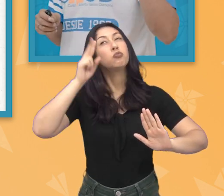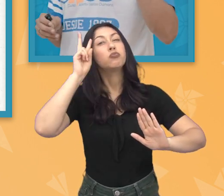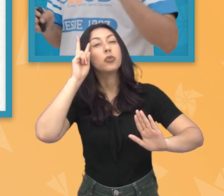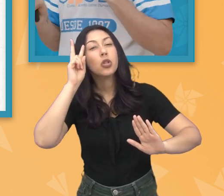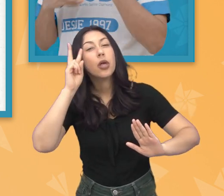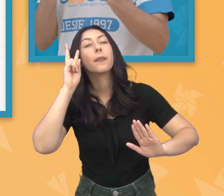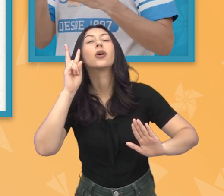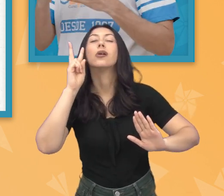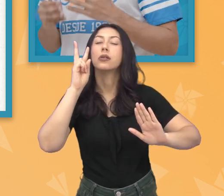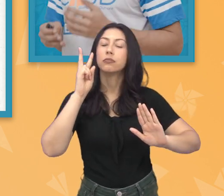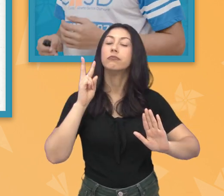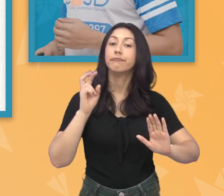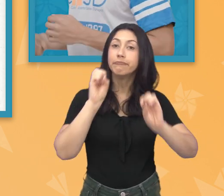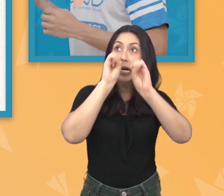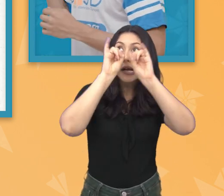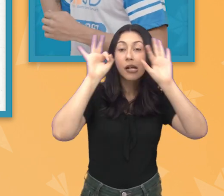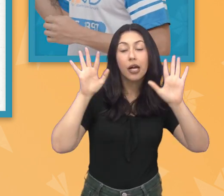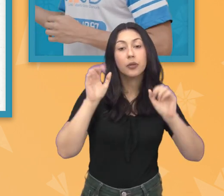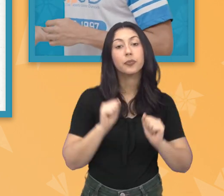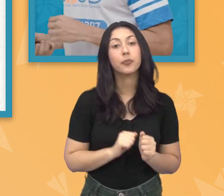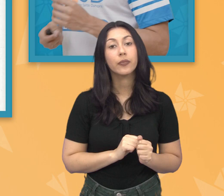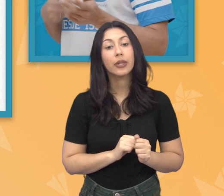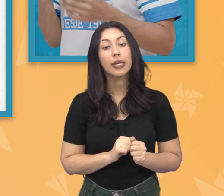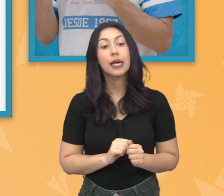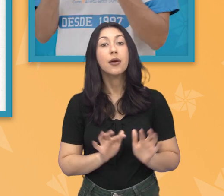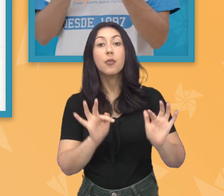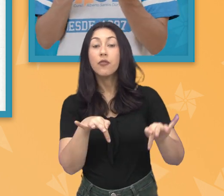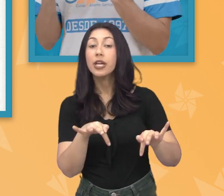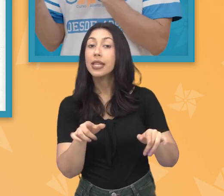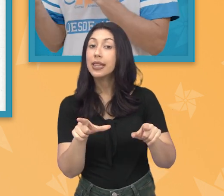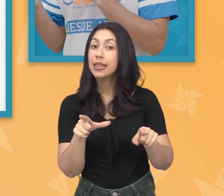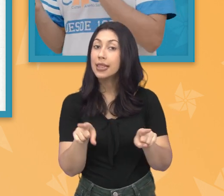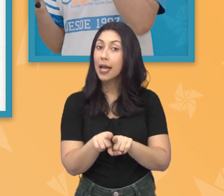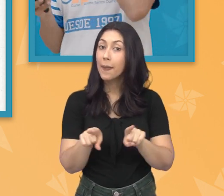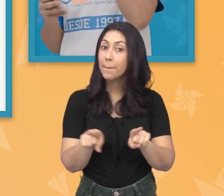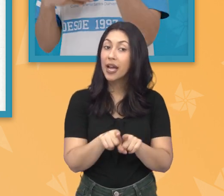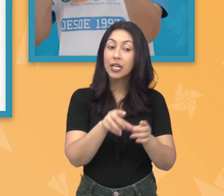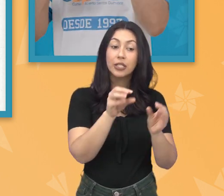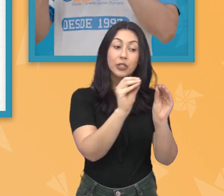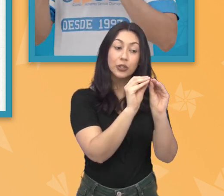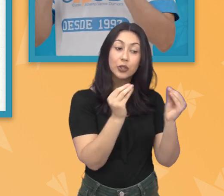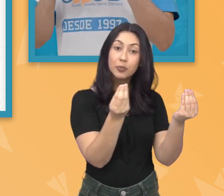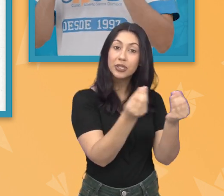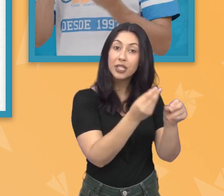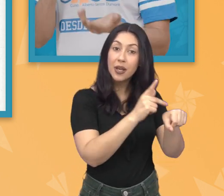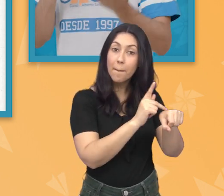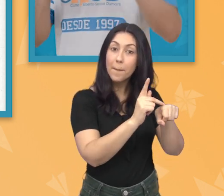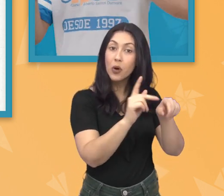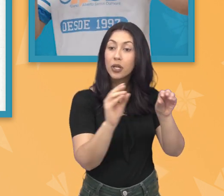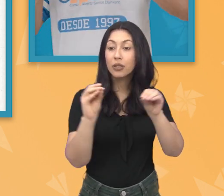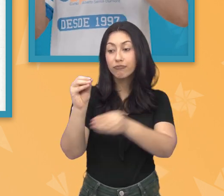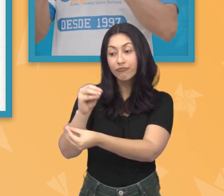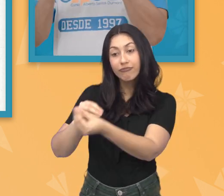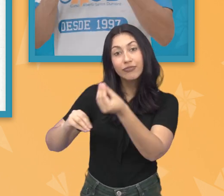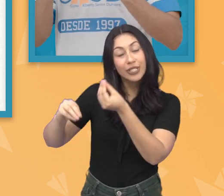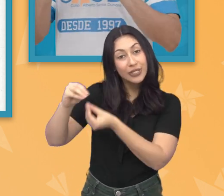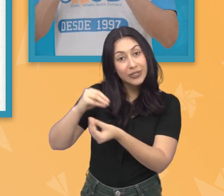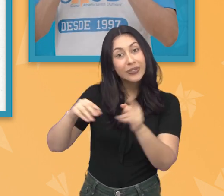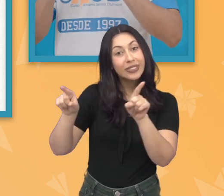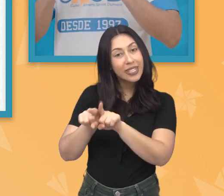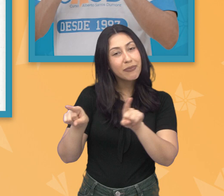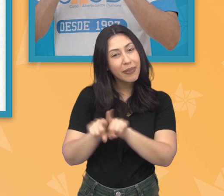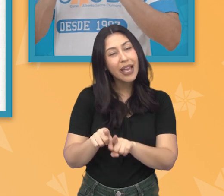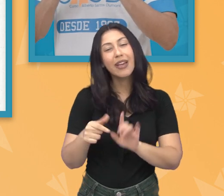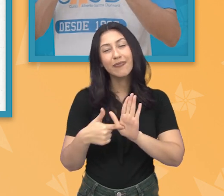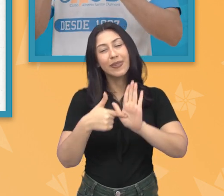começo da aula ali, só para a gente relembrar um pouco. Por fim, substâncias puras e misturas também, trouxe aqui à tona novamente para a gente